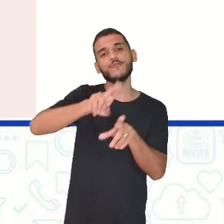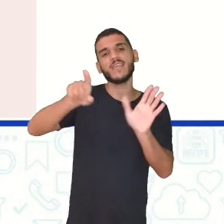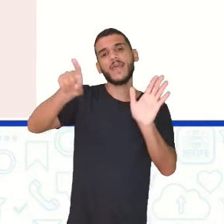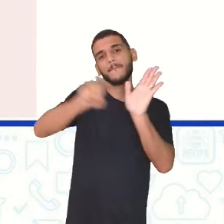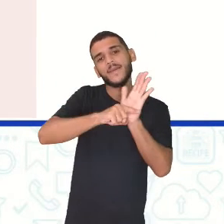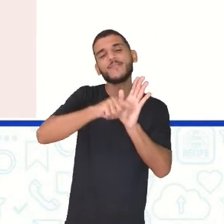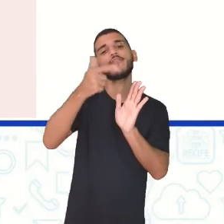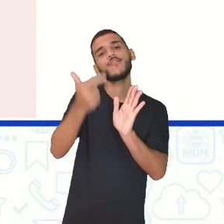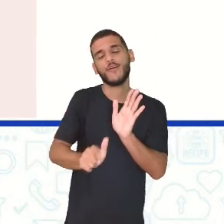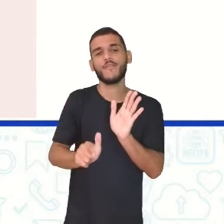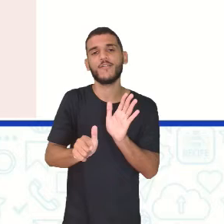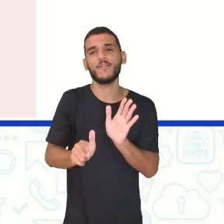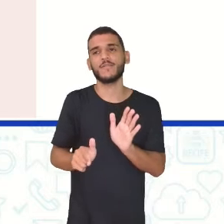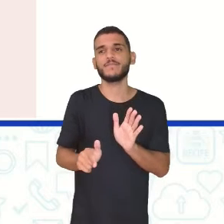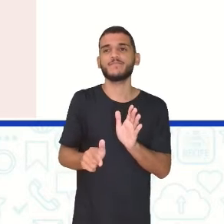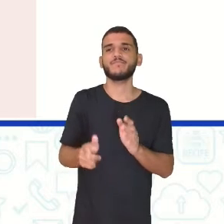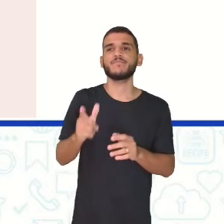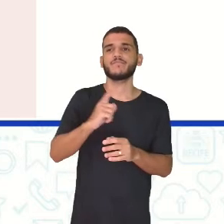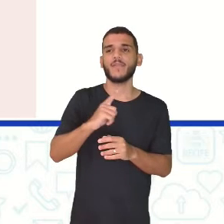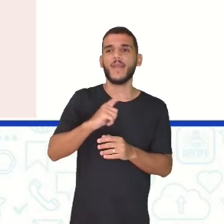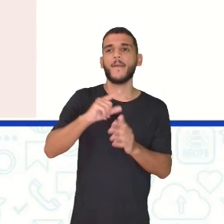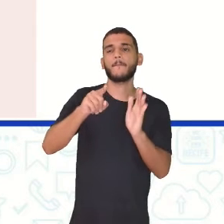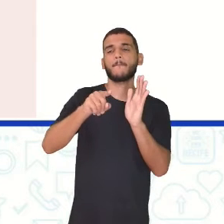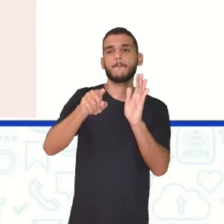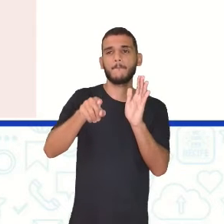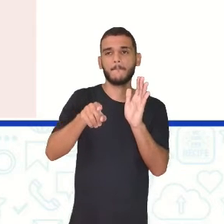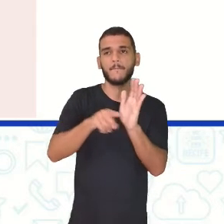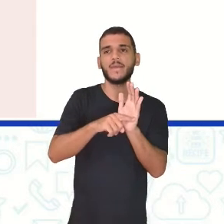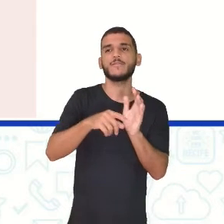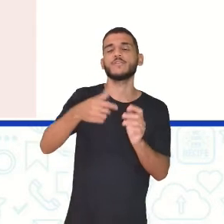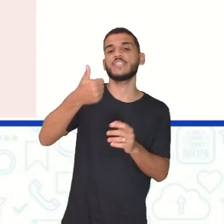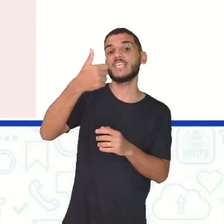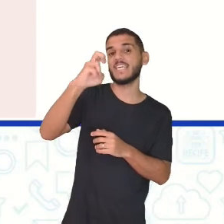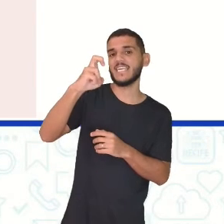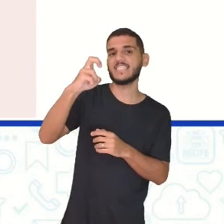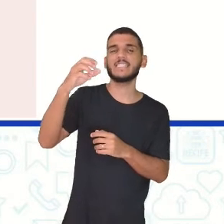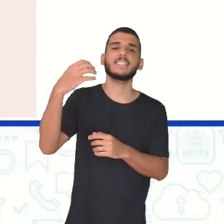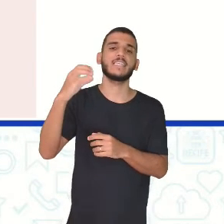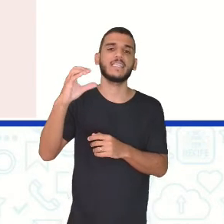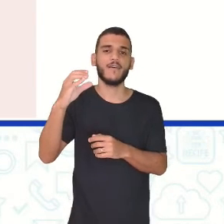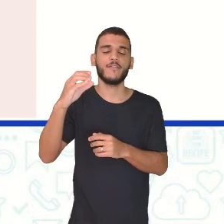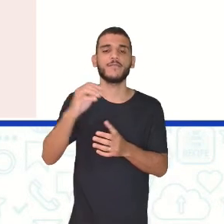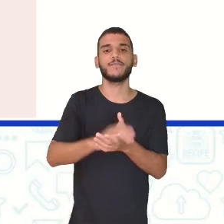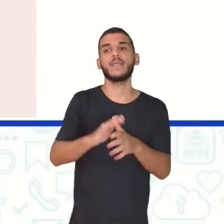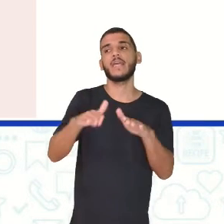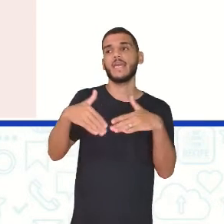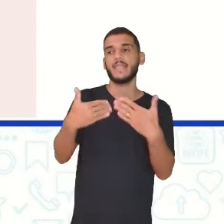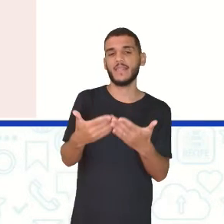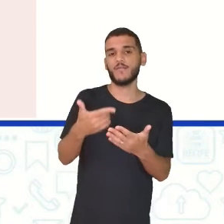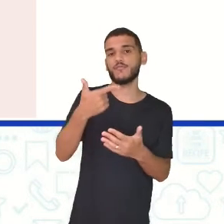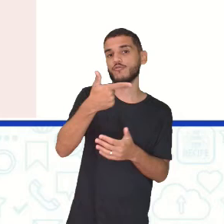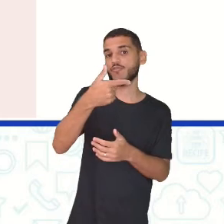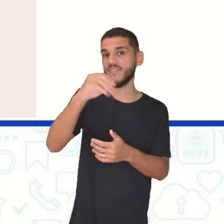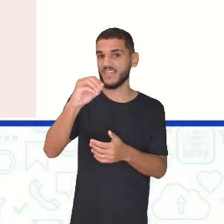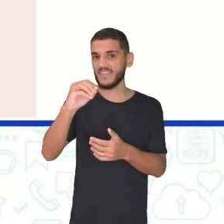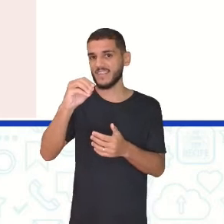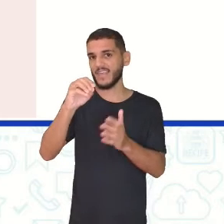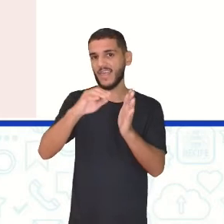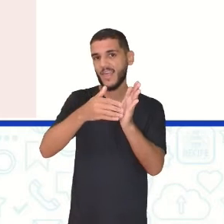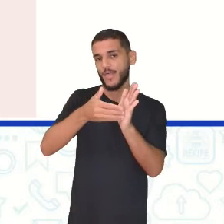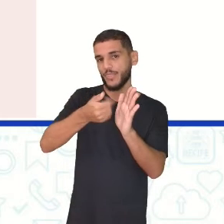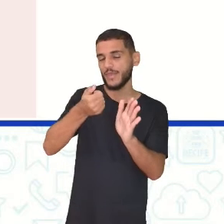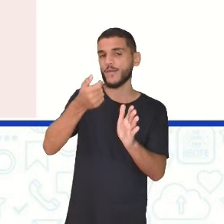20 centavos. E os 5,99 eu arredondei para mais. Então, dos 20 eu tiro 1. Foi justamente os